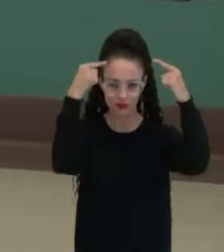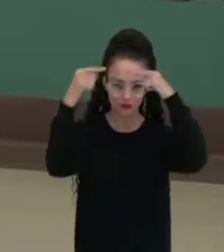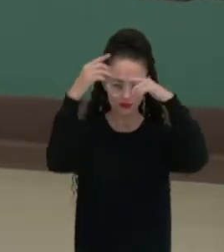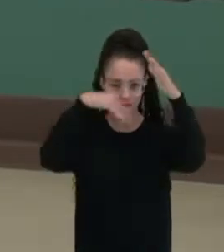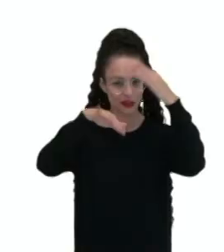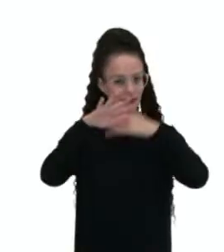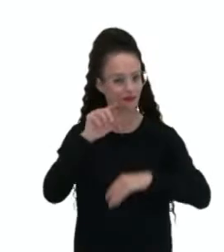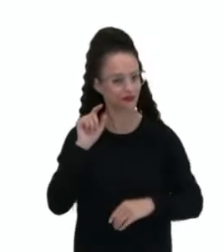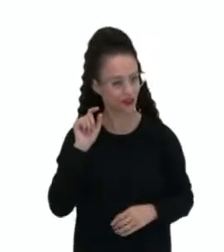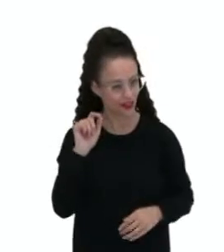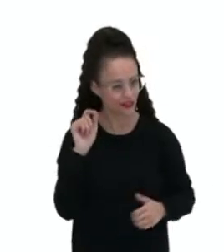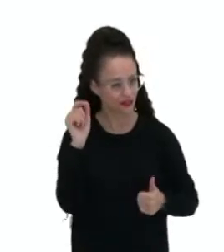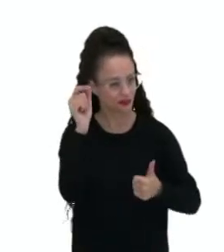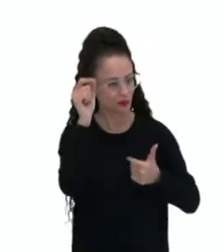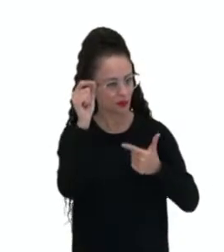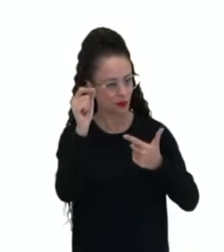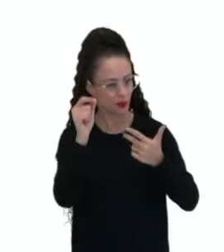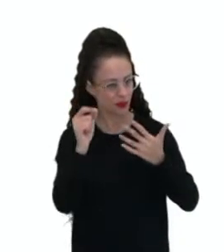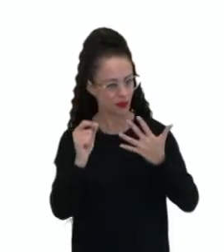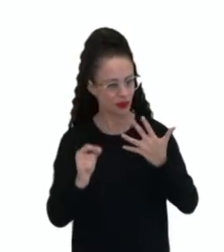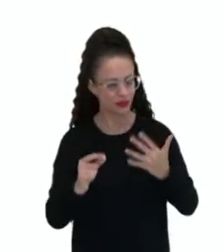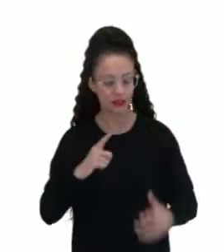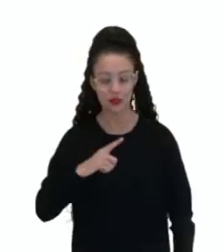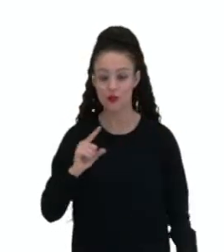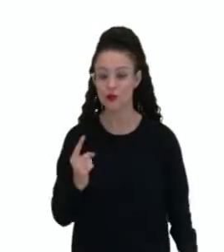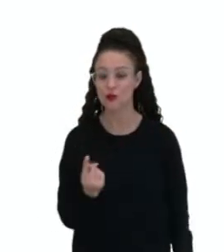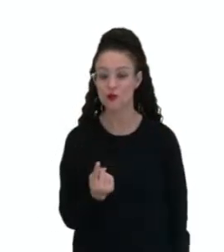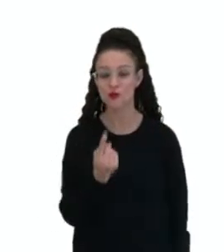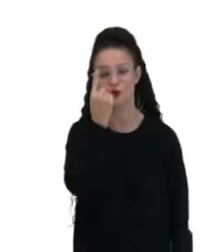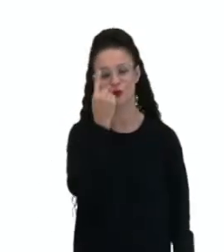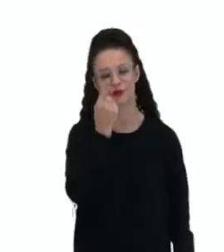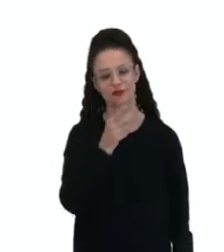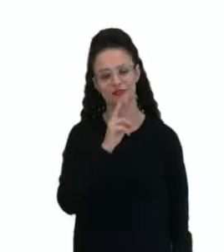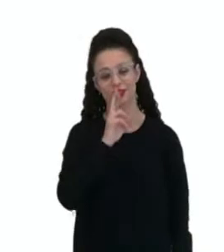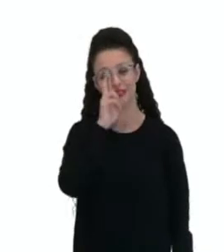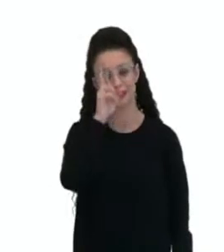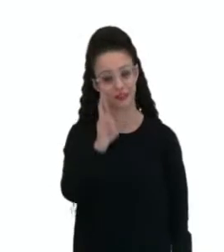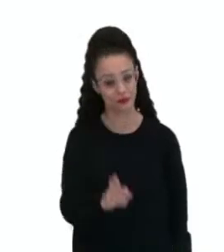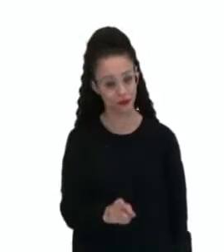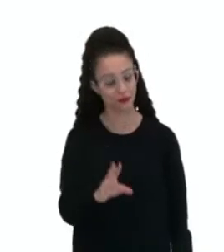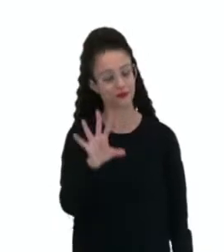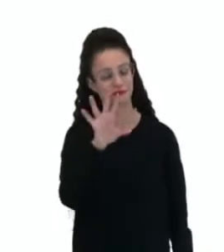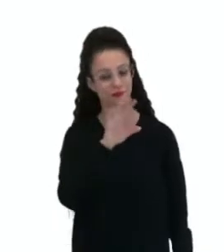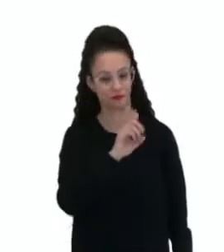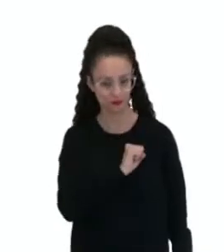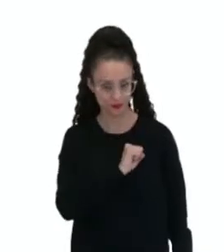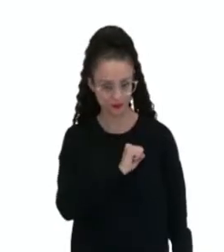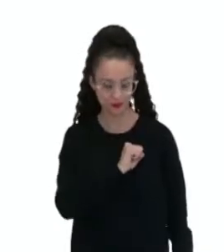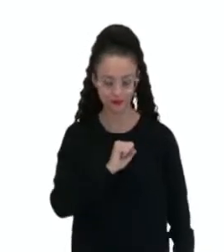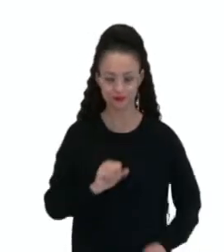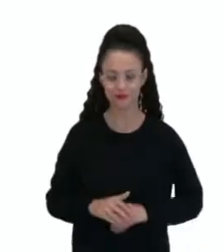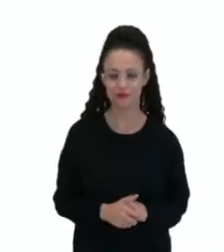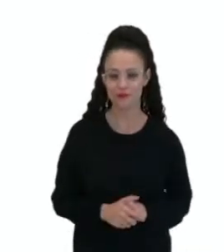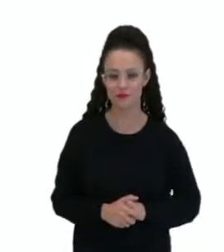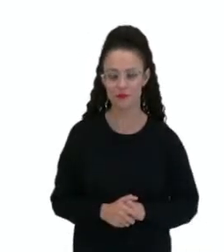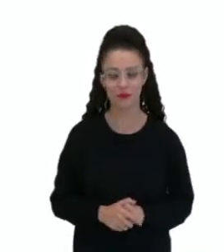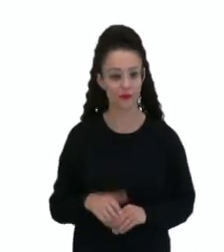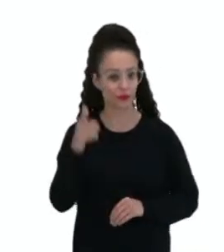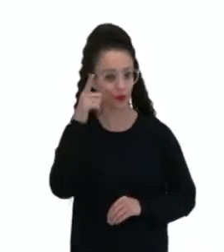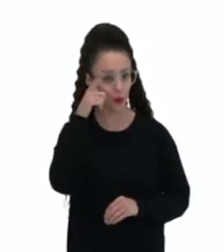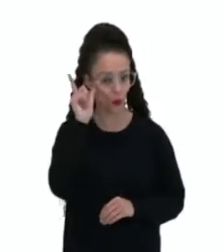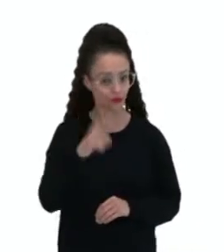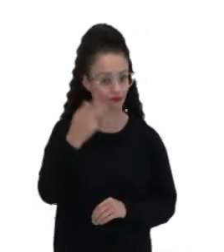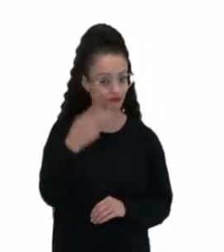Para essas questões existe uma única resposta: amor. Ontem, aqui